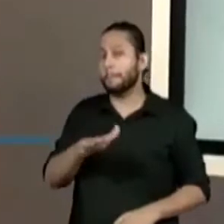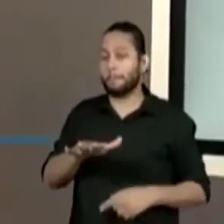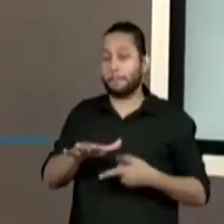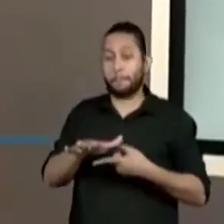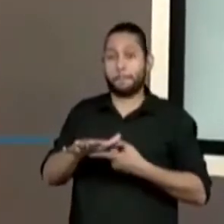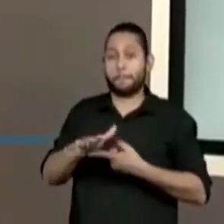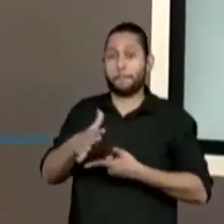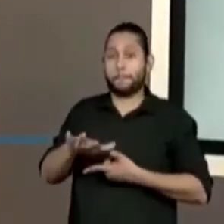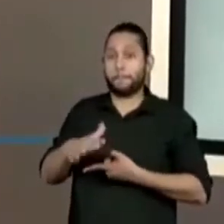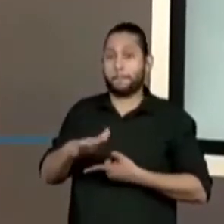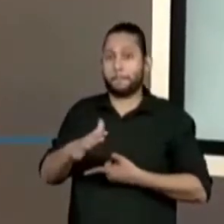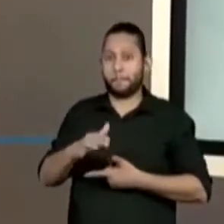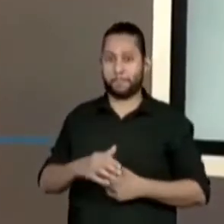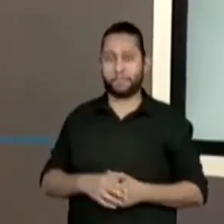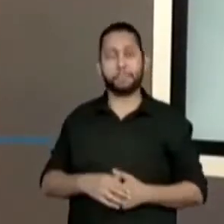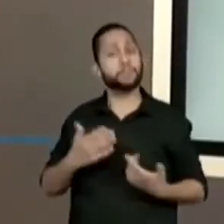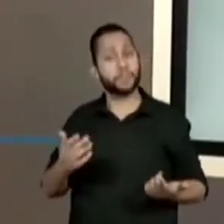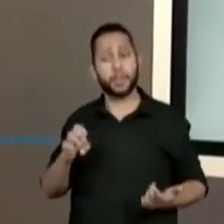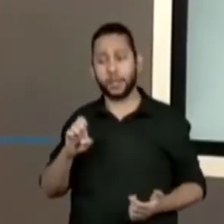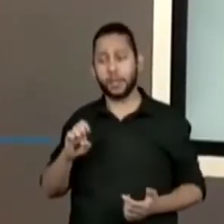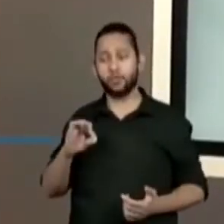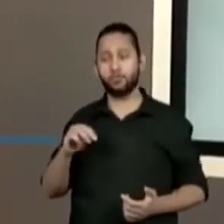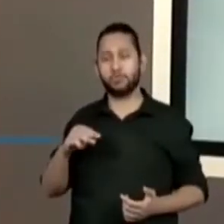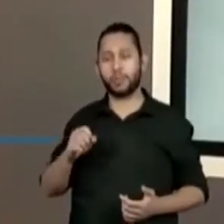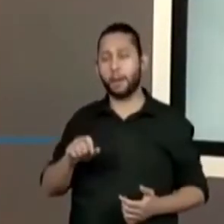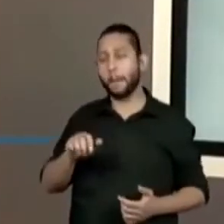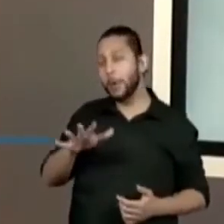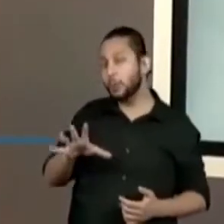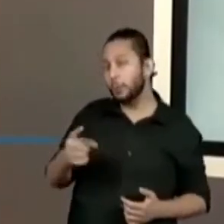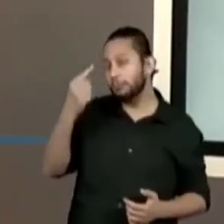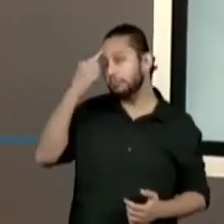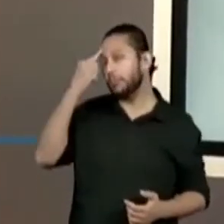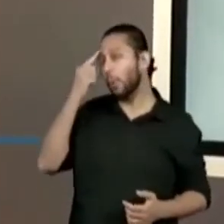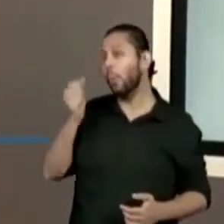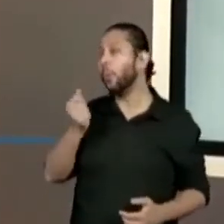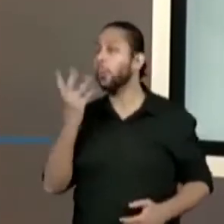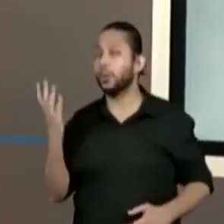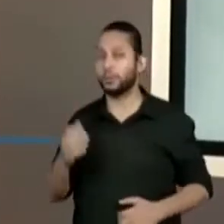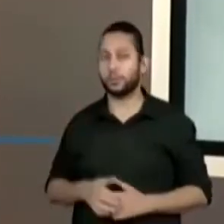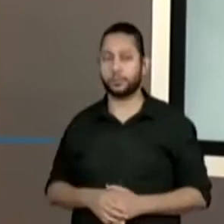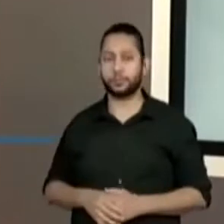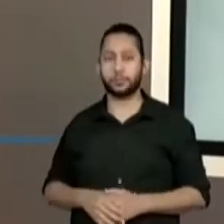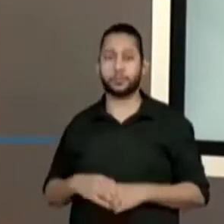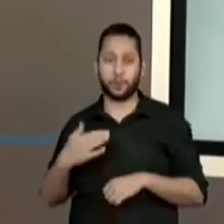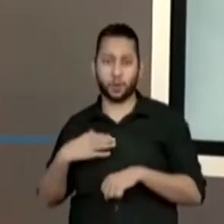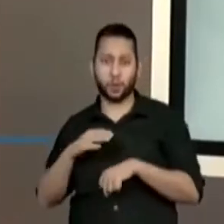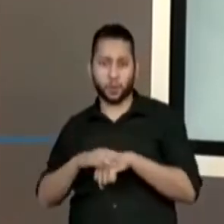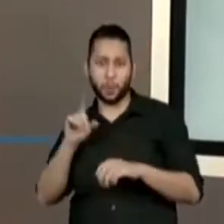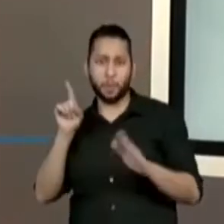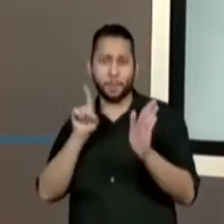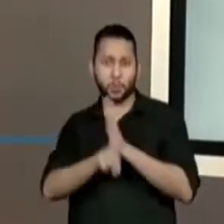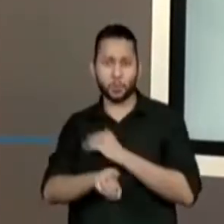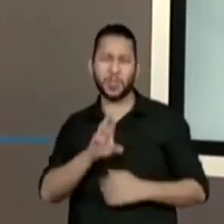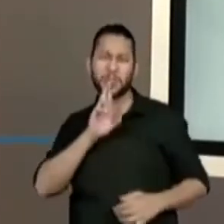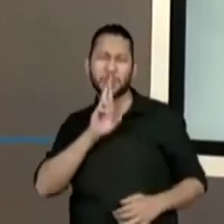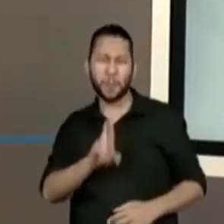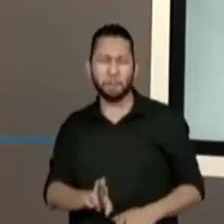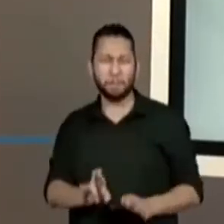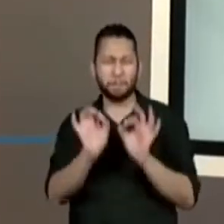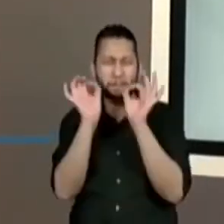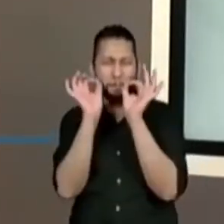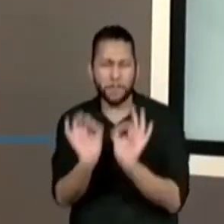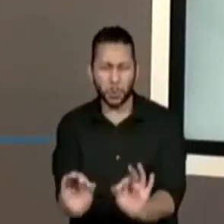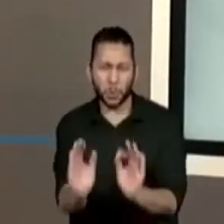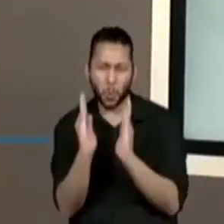palavra da aula de hoje é estimar. Vocês vão ver que quase nenhuma das perguntas aqui tem uma resposta